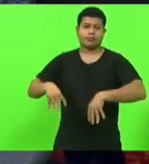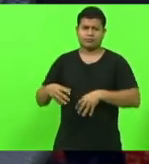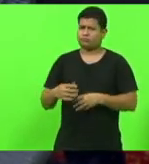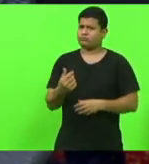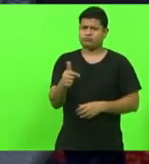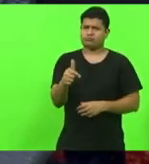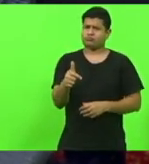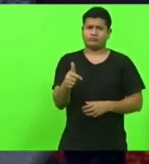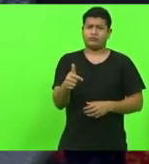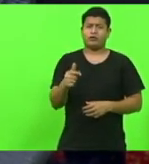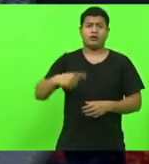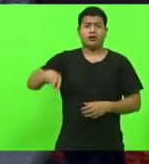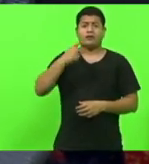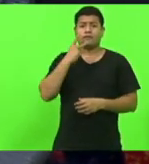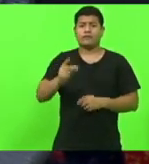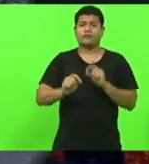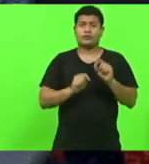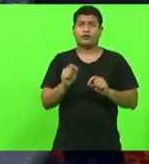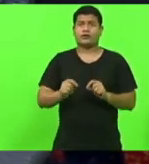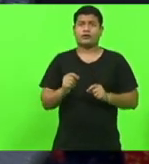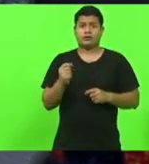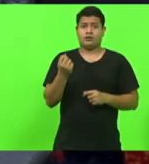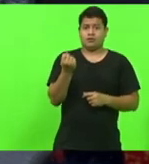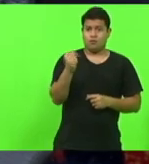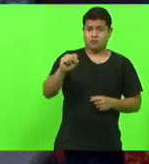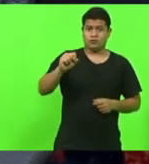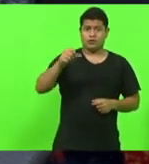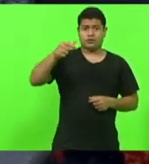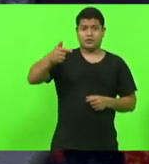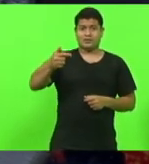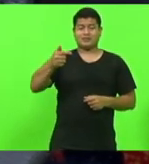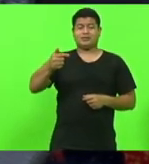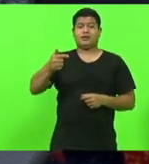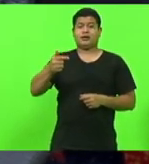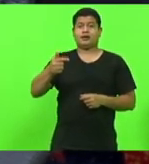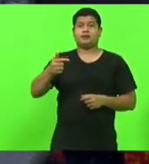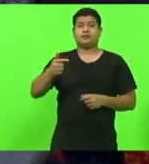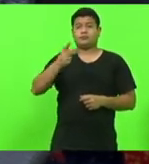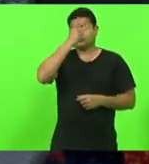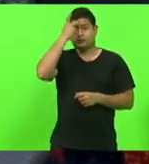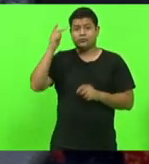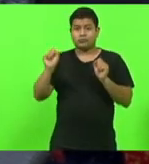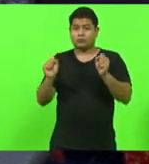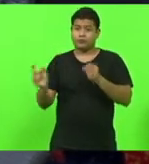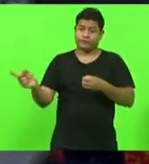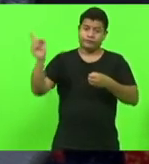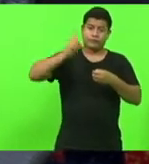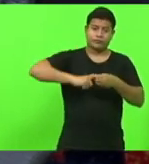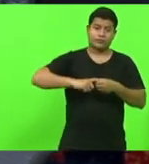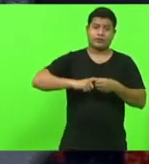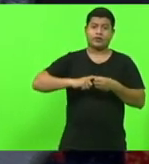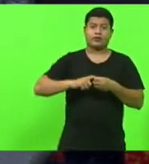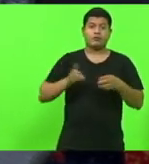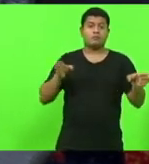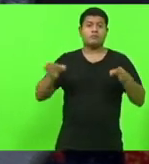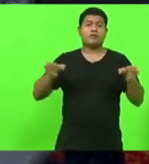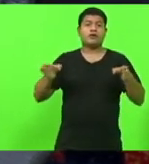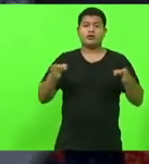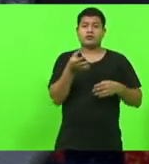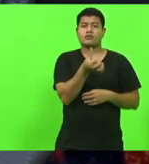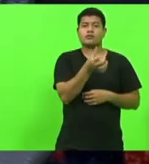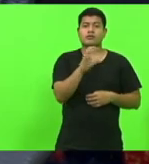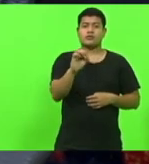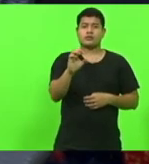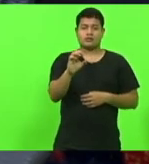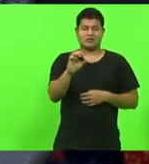estamos falando da possibilidade de 87 reingressos pontuais no prazo de 60 dias para